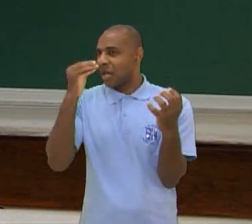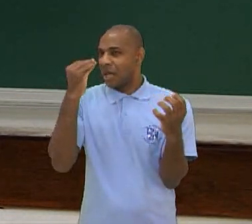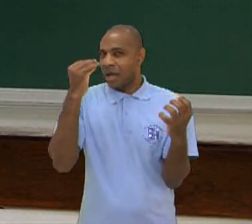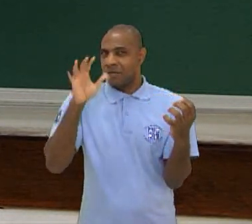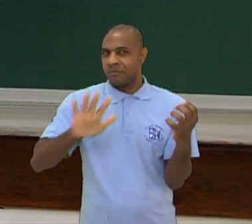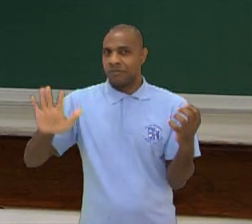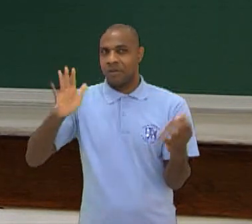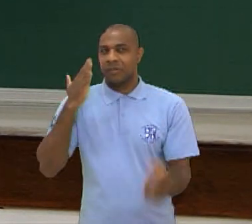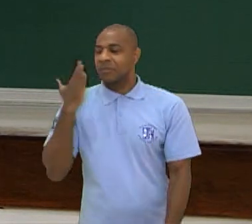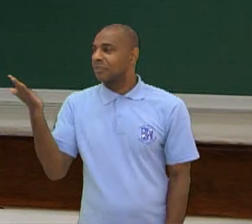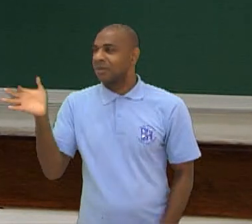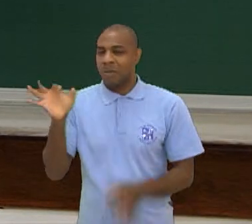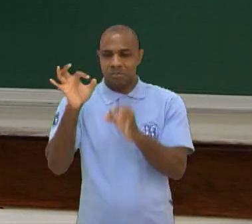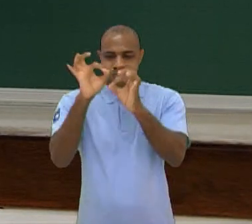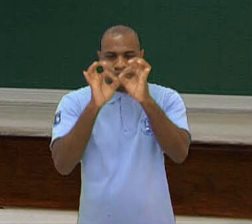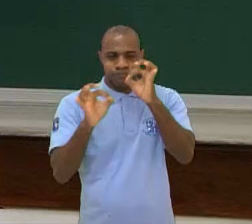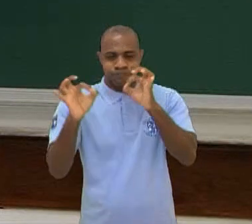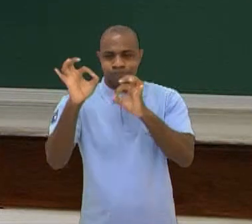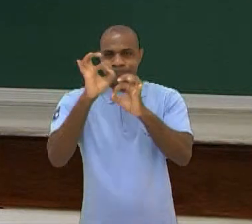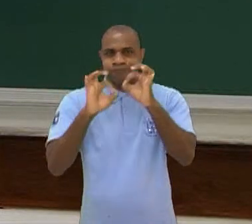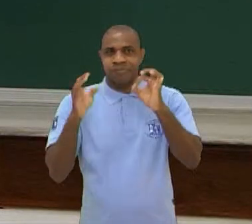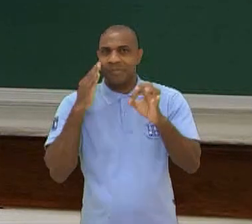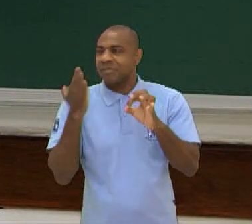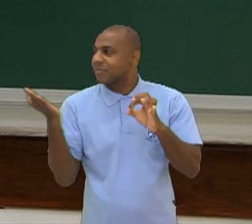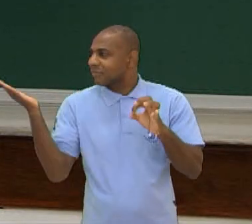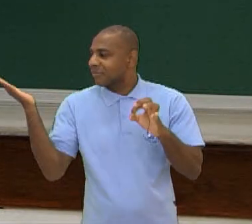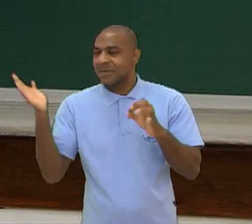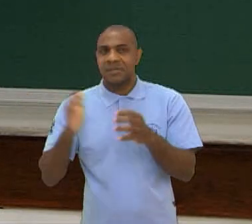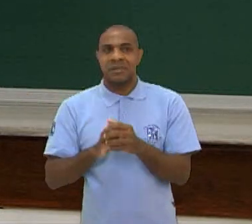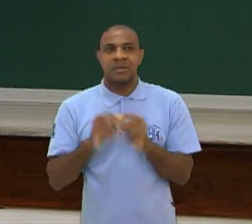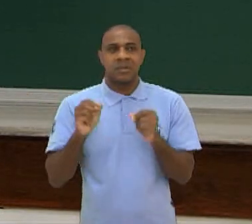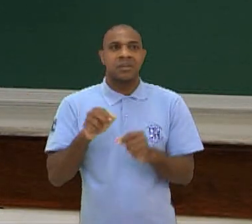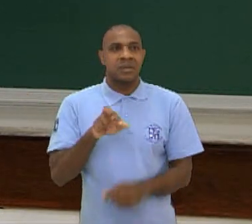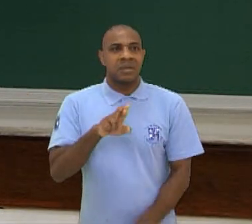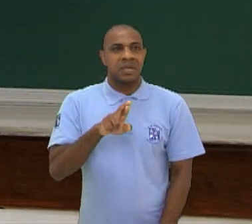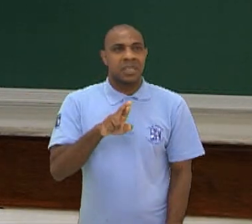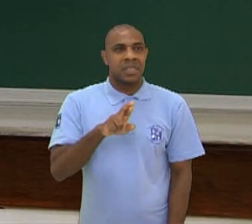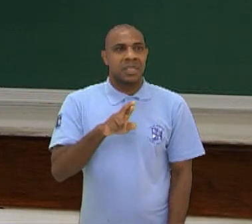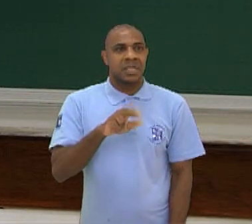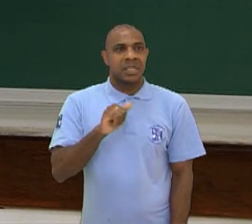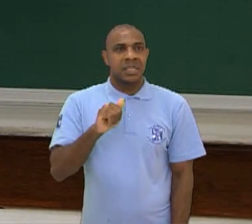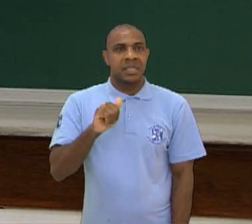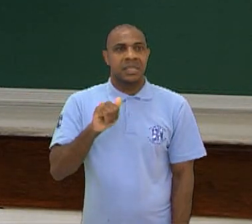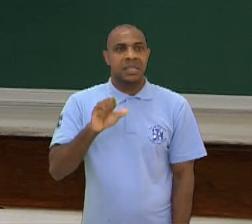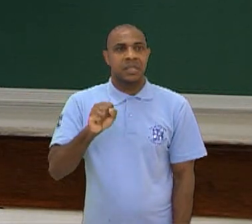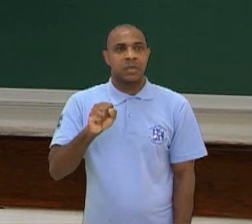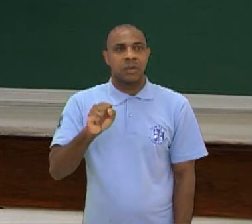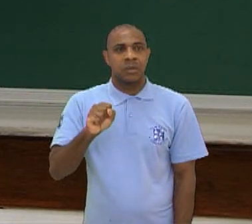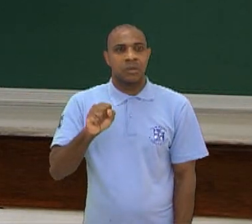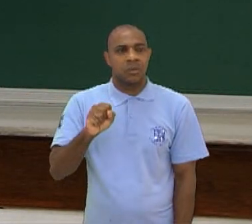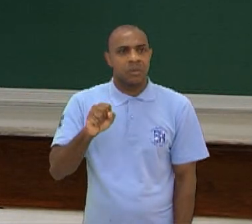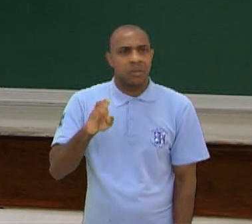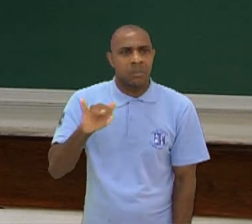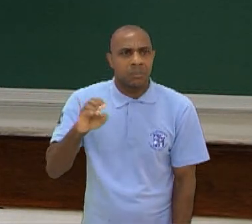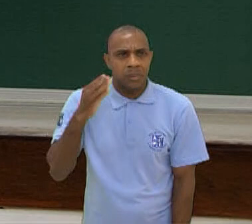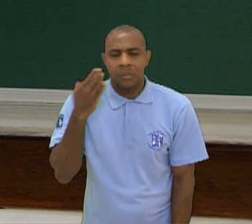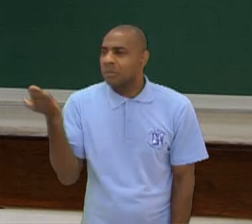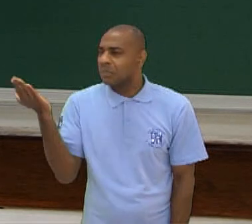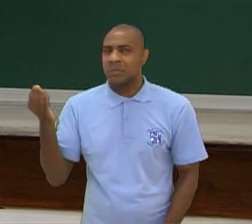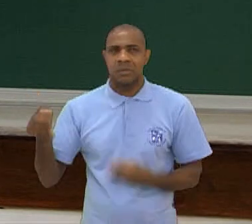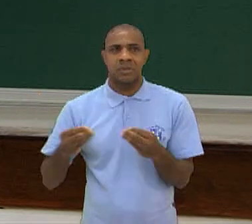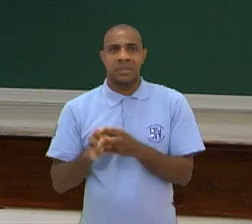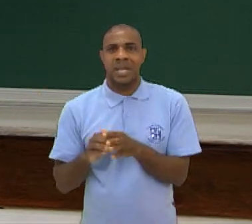né, por essas bolinhas branquinhas ali na raiz da planta, o que é o rizóbio? O rizóbio, então, está ali fazendo uma associação